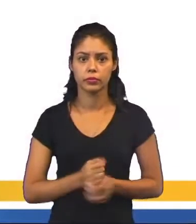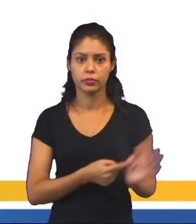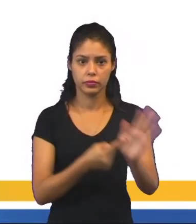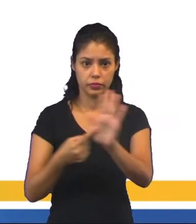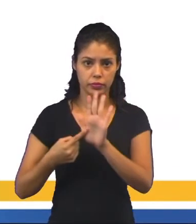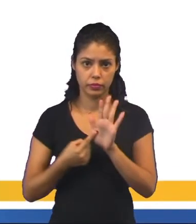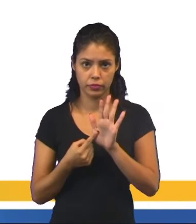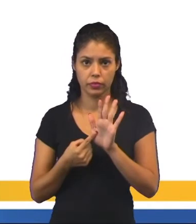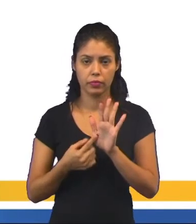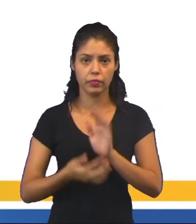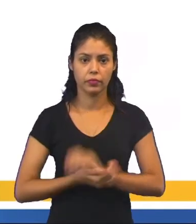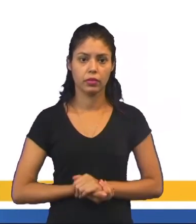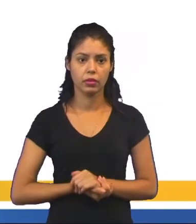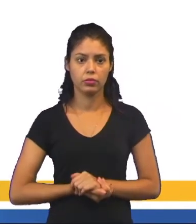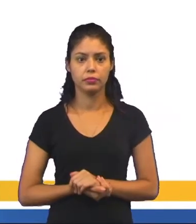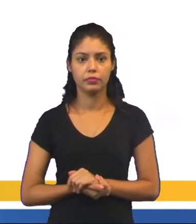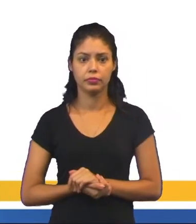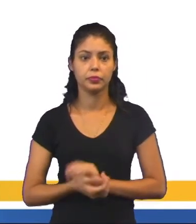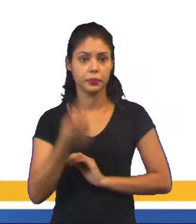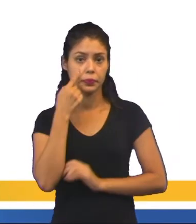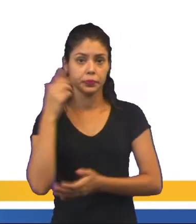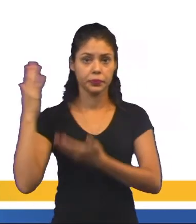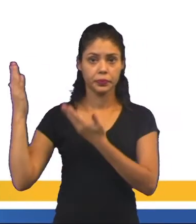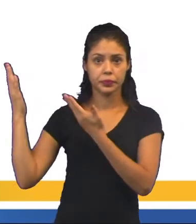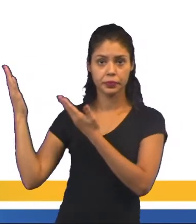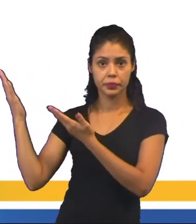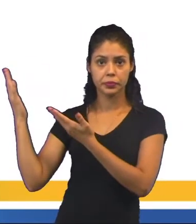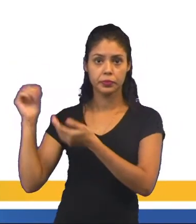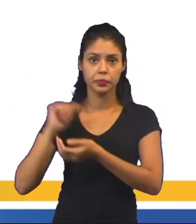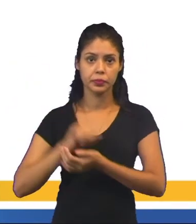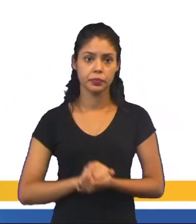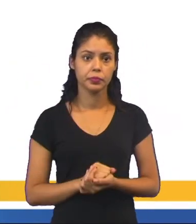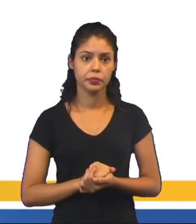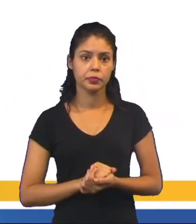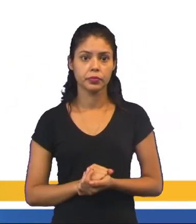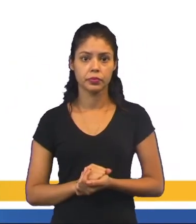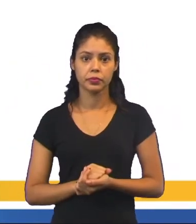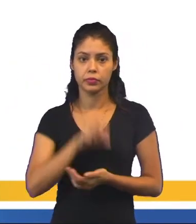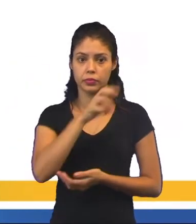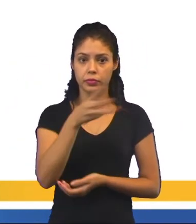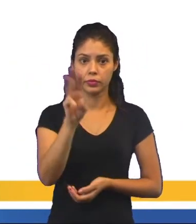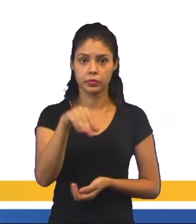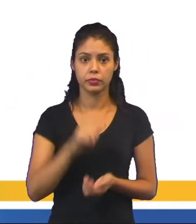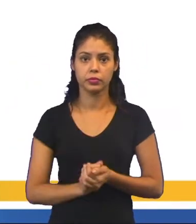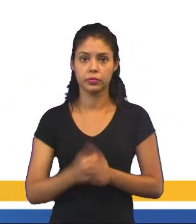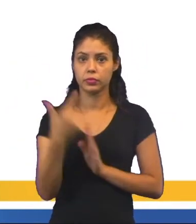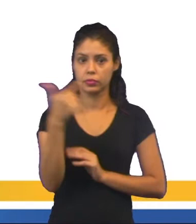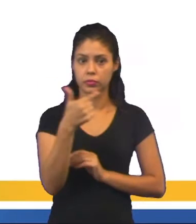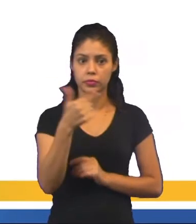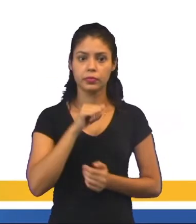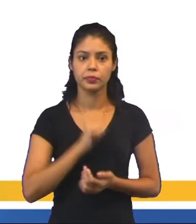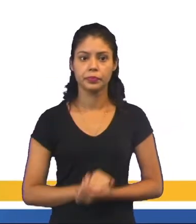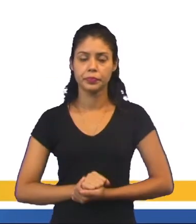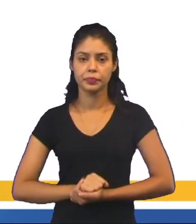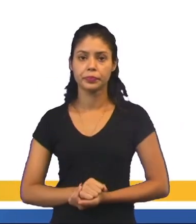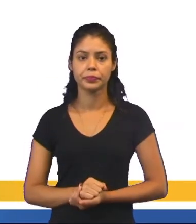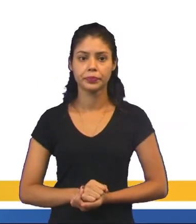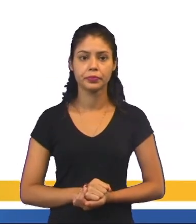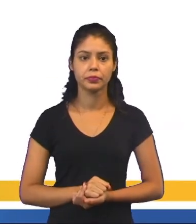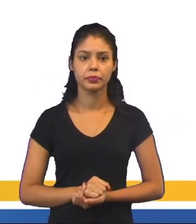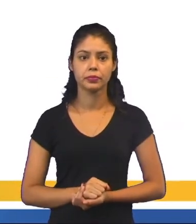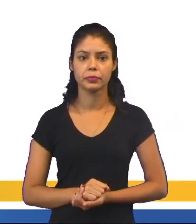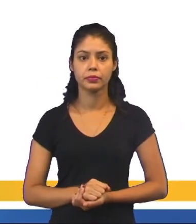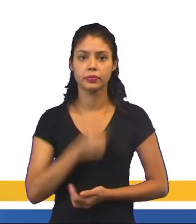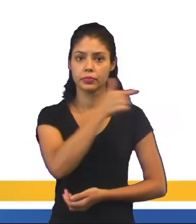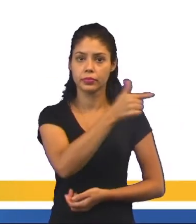amostra de novo. Olha aí esse determinante. O determinante de uma matriz de ordem 2. A